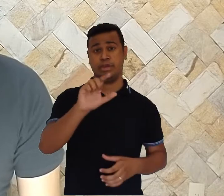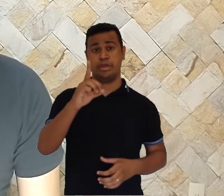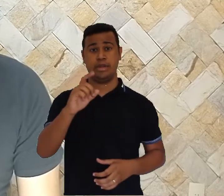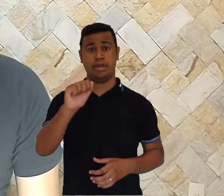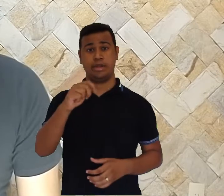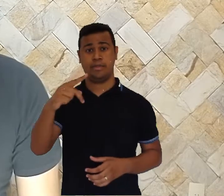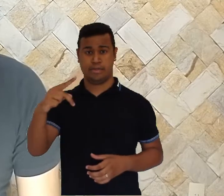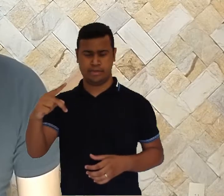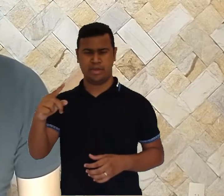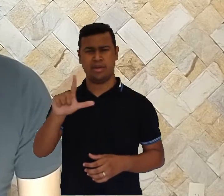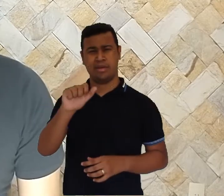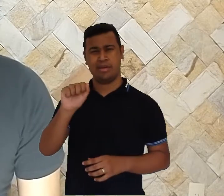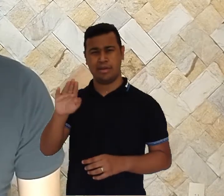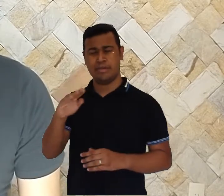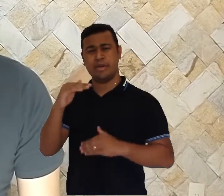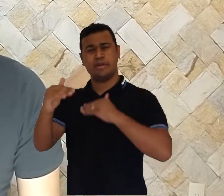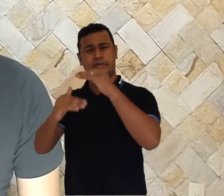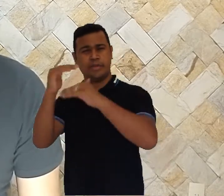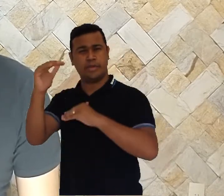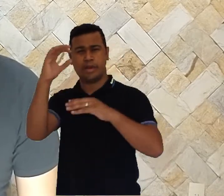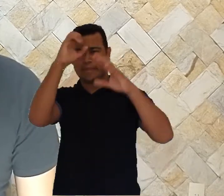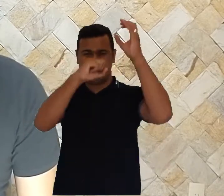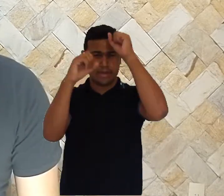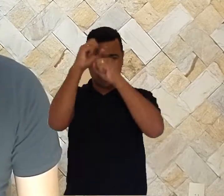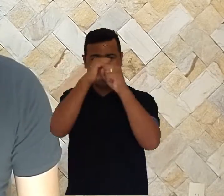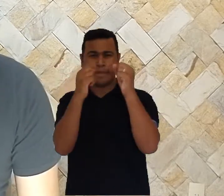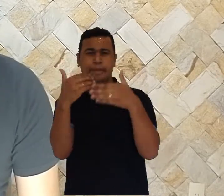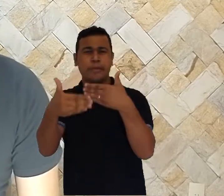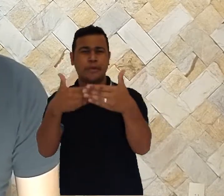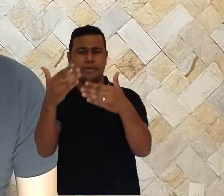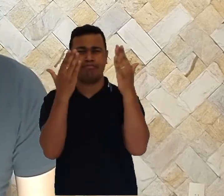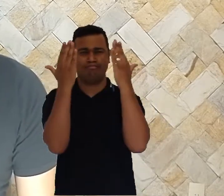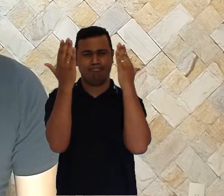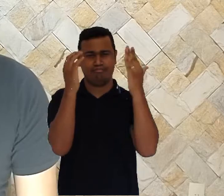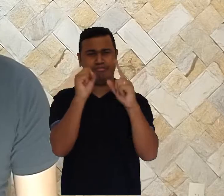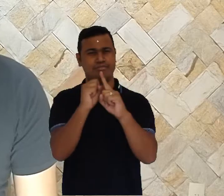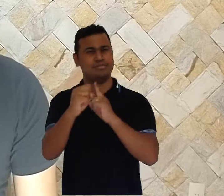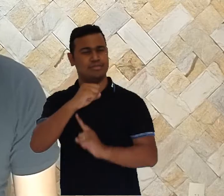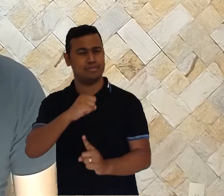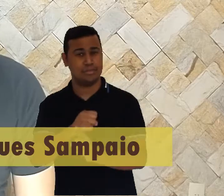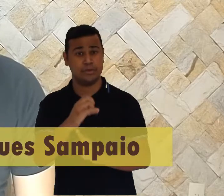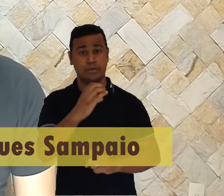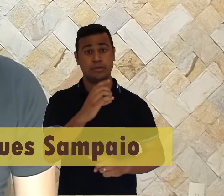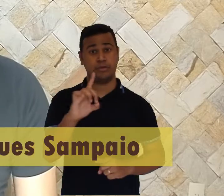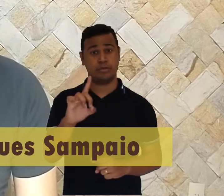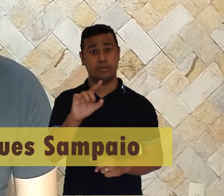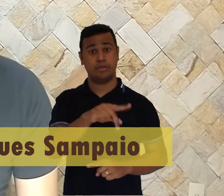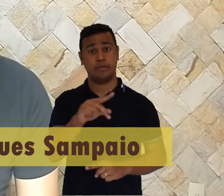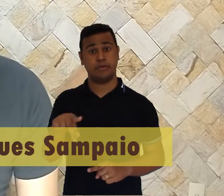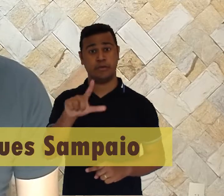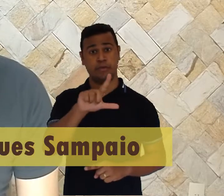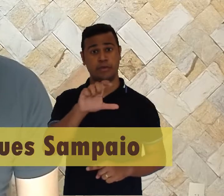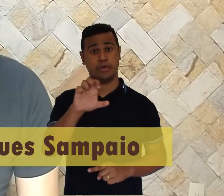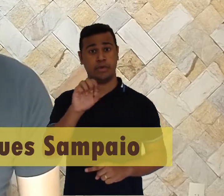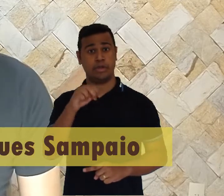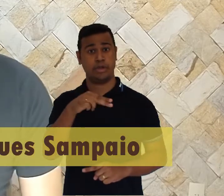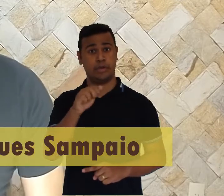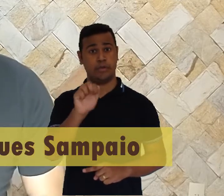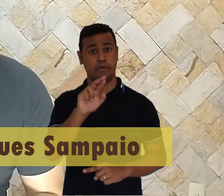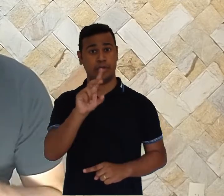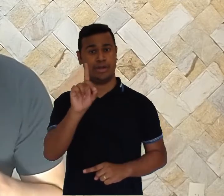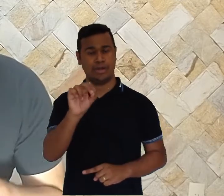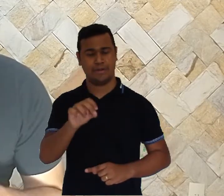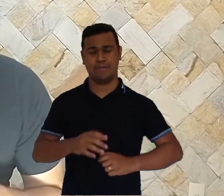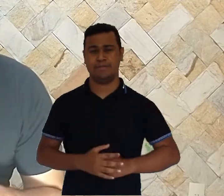Laboratório de Desenvolvimento, Aprendizagem e Processos Psicossociais, que é coordenado pelo professor Leonardo Rodrigues Sampaio.